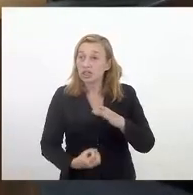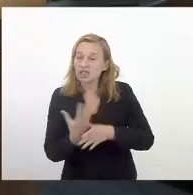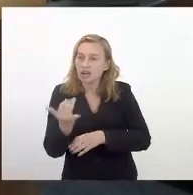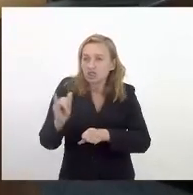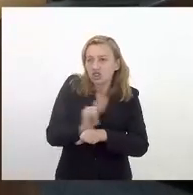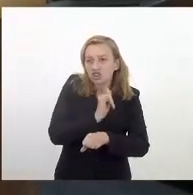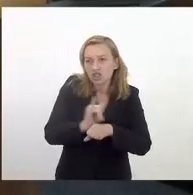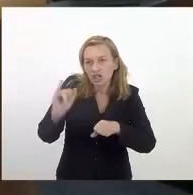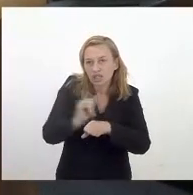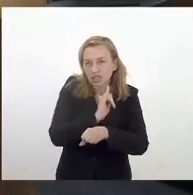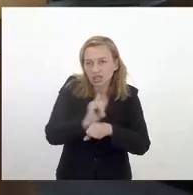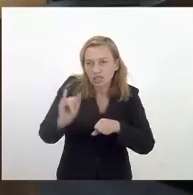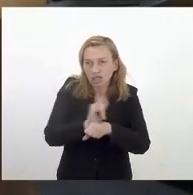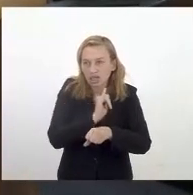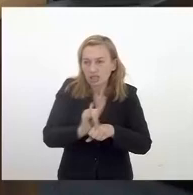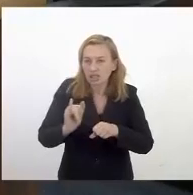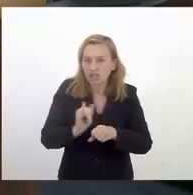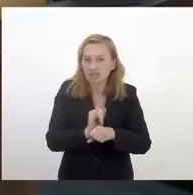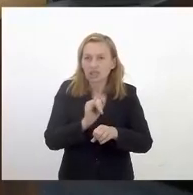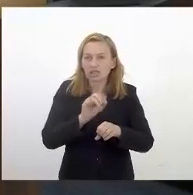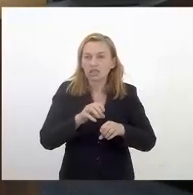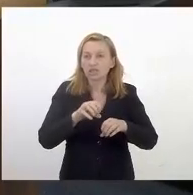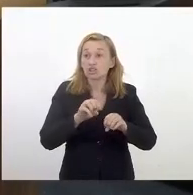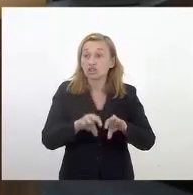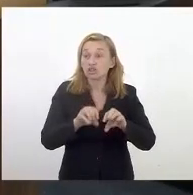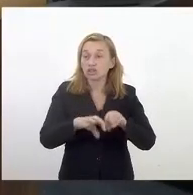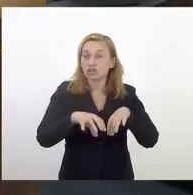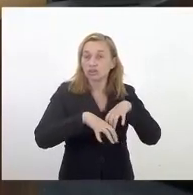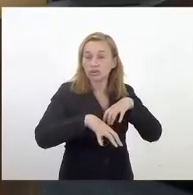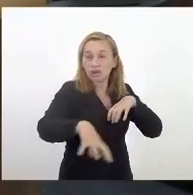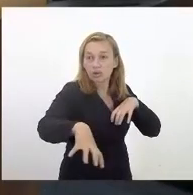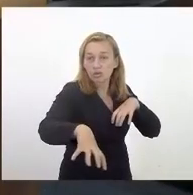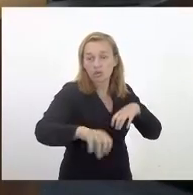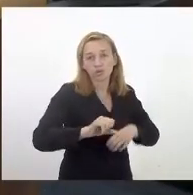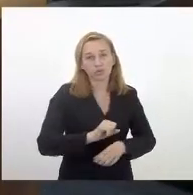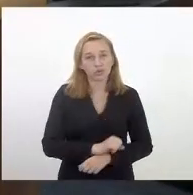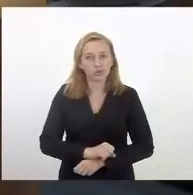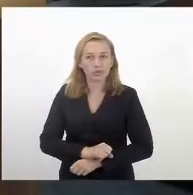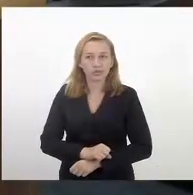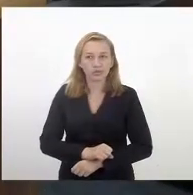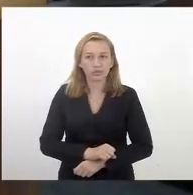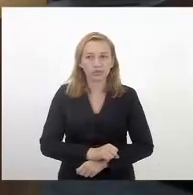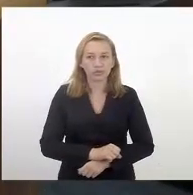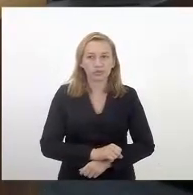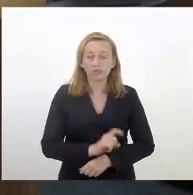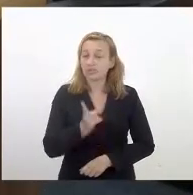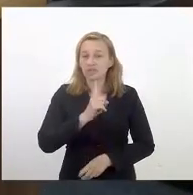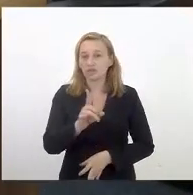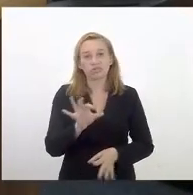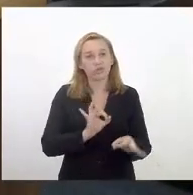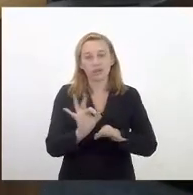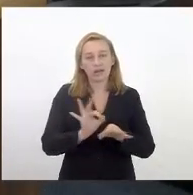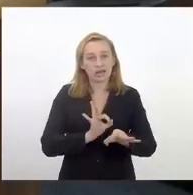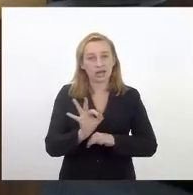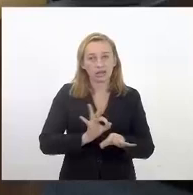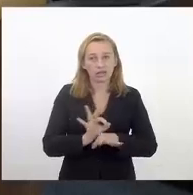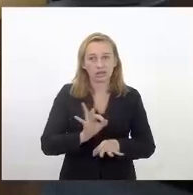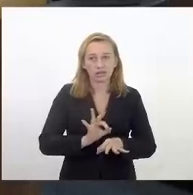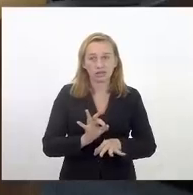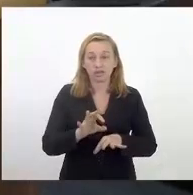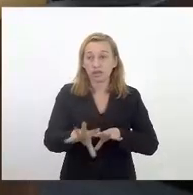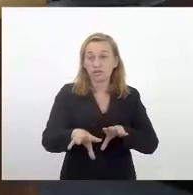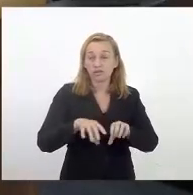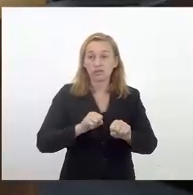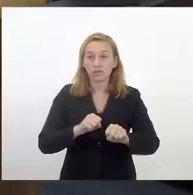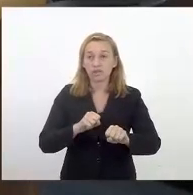mecanismos de aula de sistema remoto para algo que paga qual não foram preparados nem na